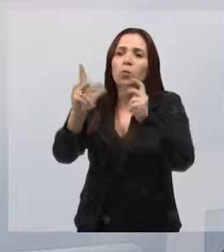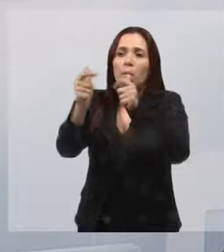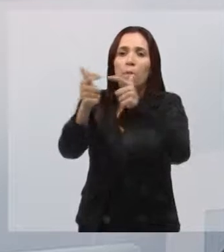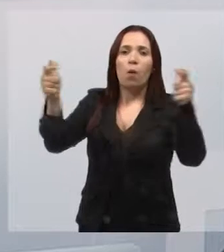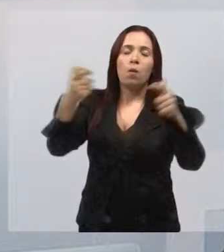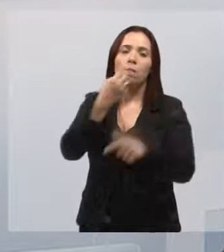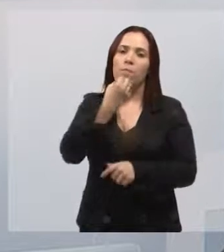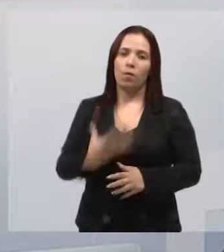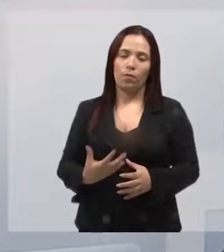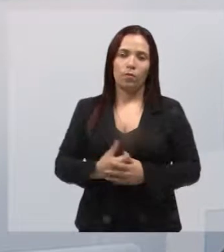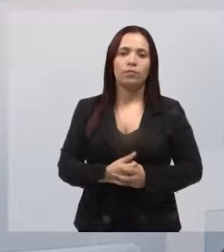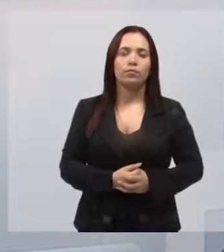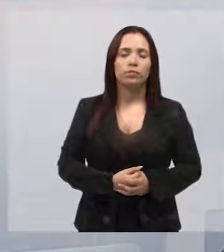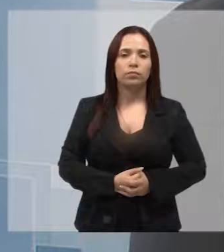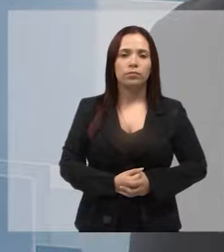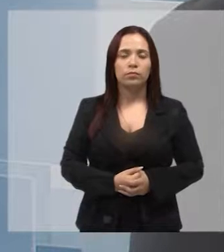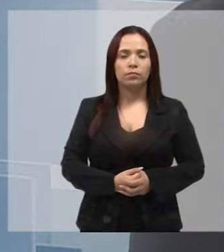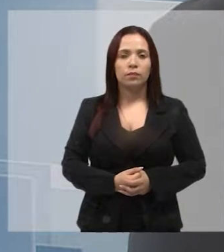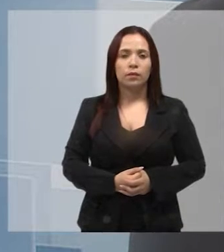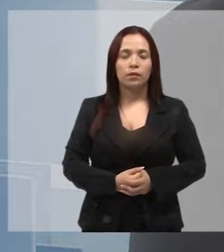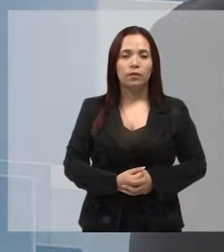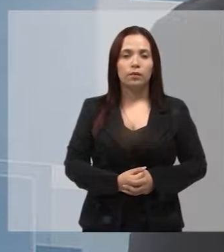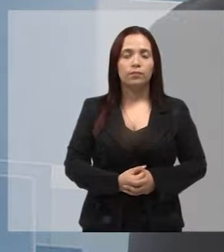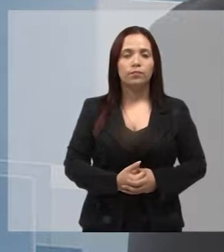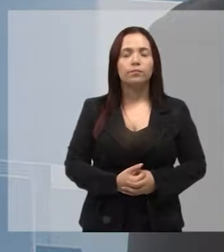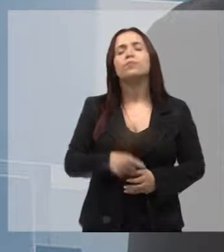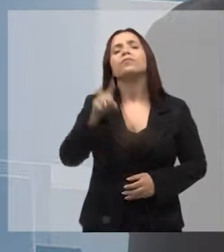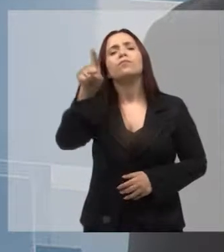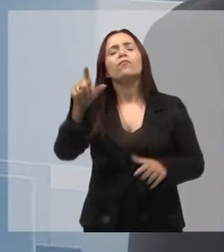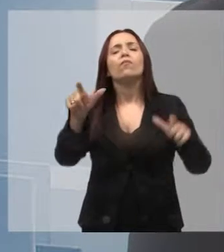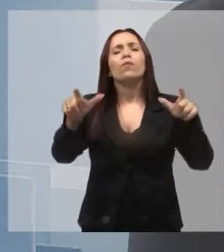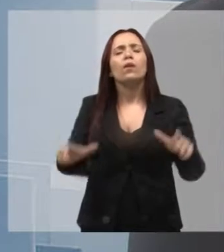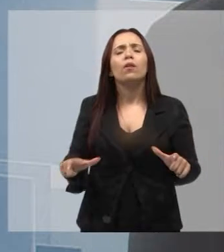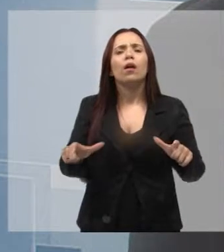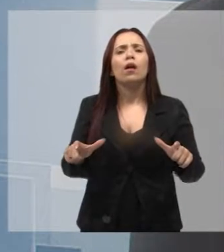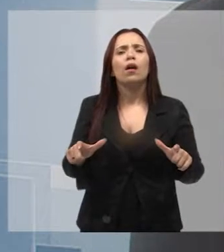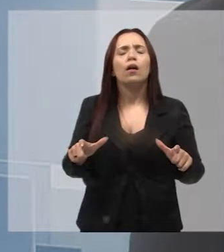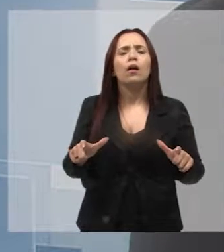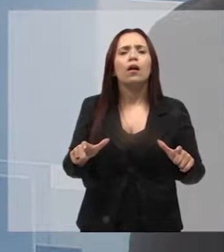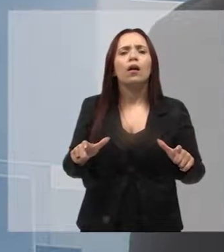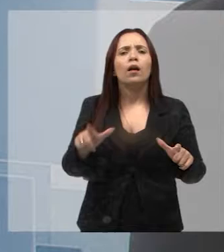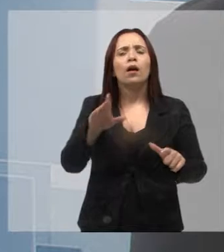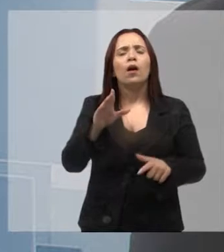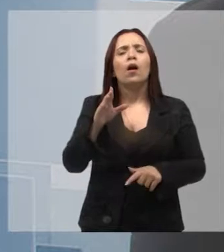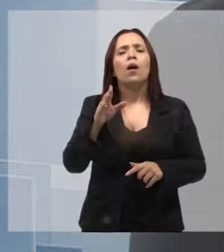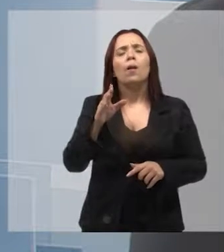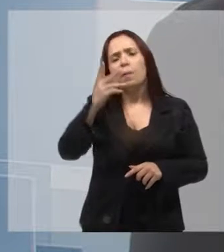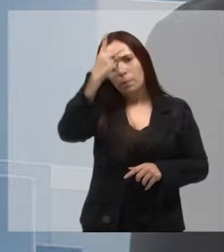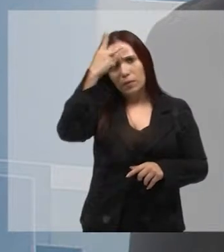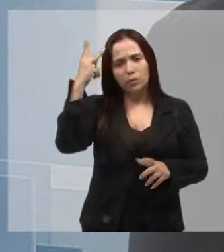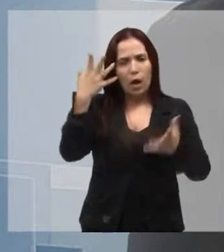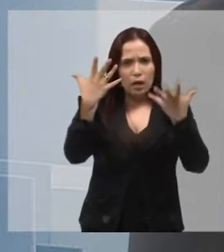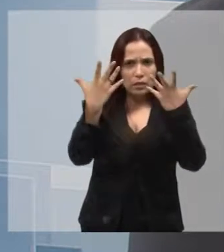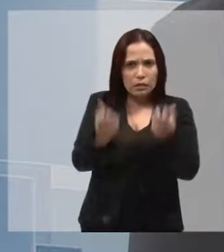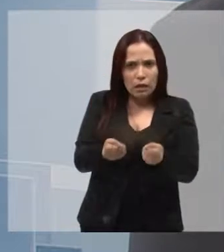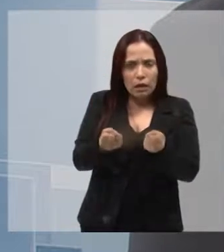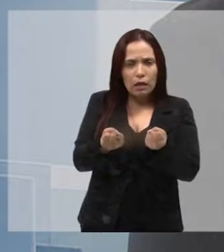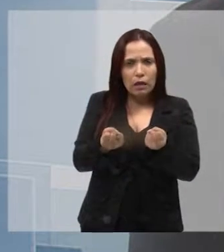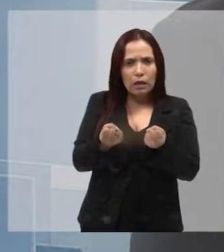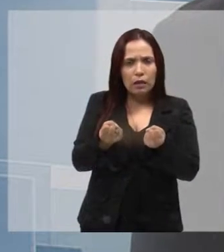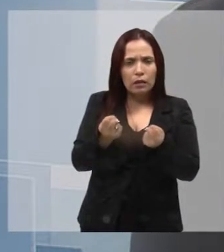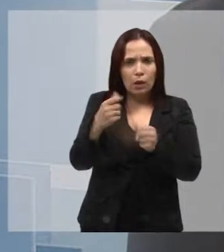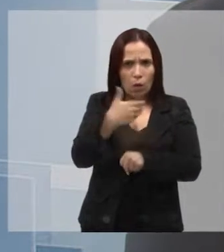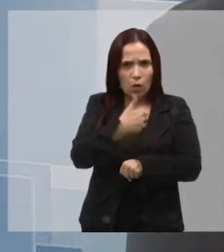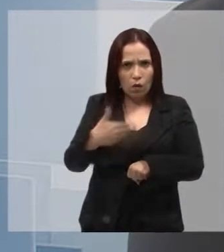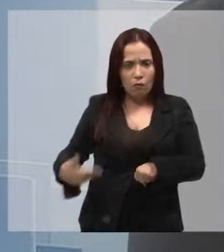E é verdade. Por isso que eu digo para você, e lá, vereador, como é que lá na comunidade as pessoas estão aceitando essa atitude do